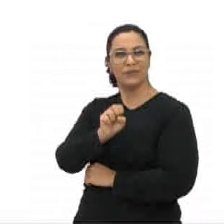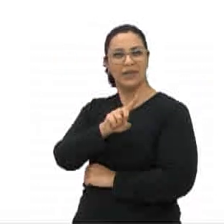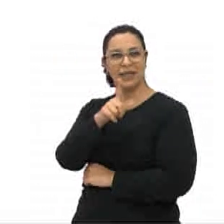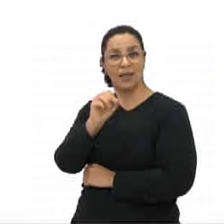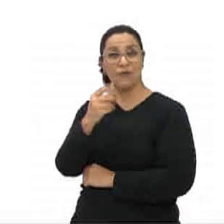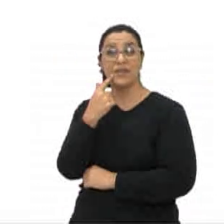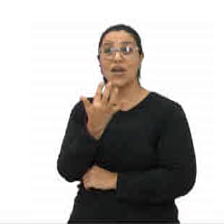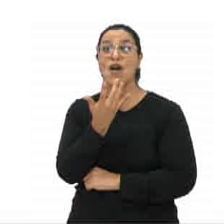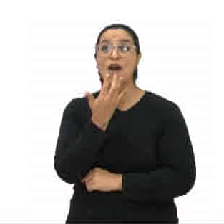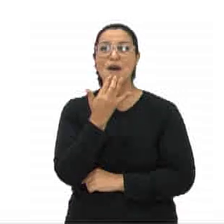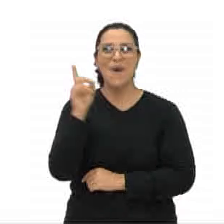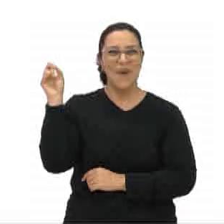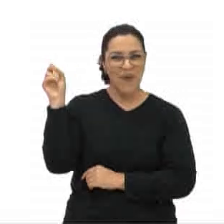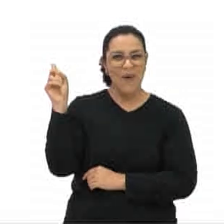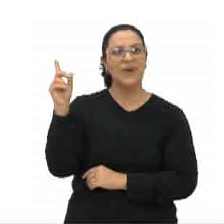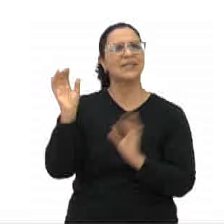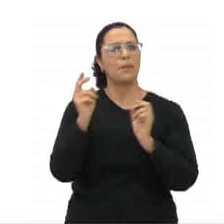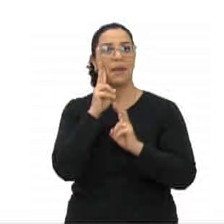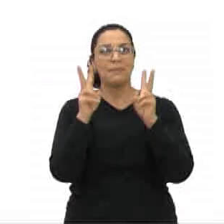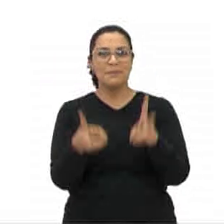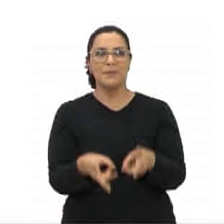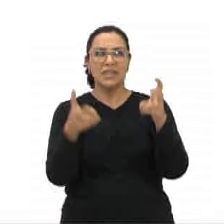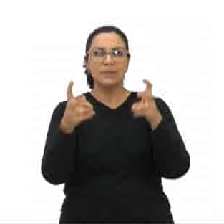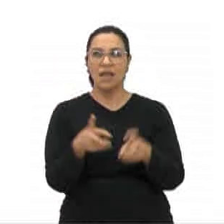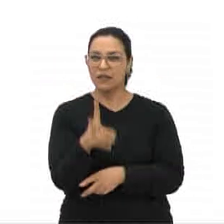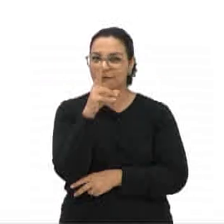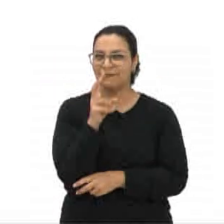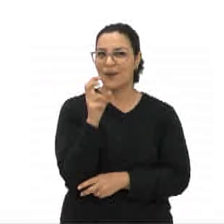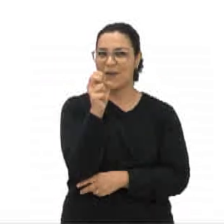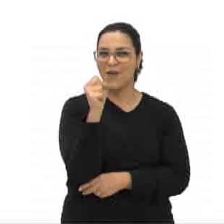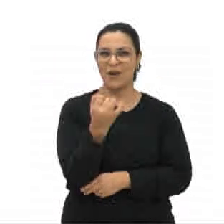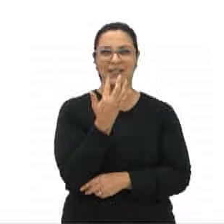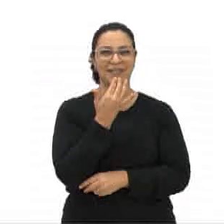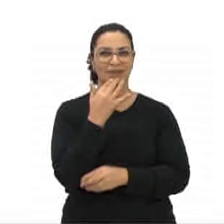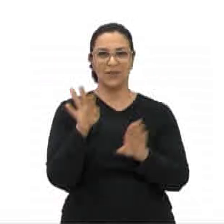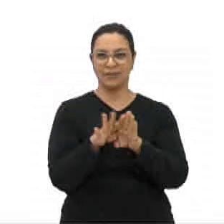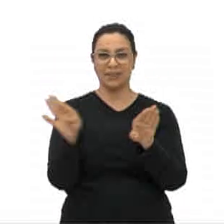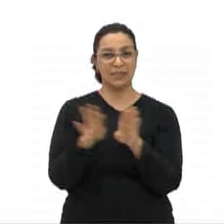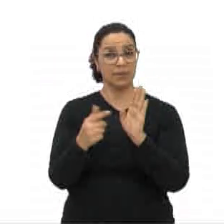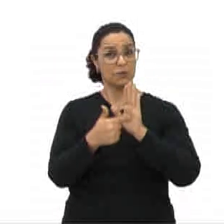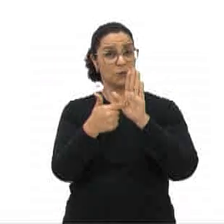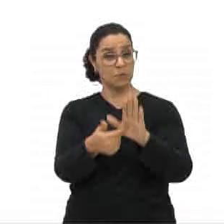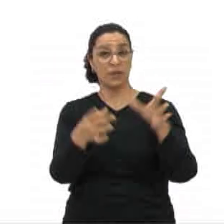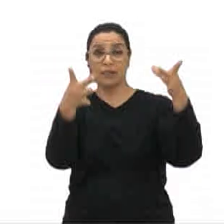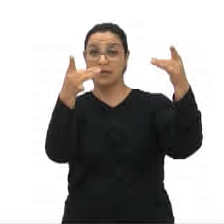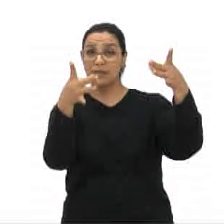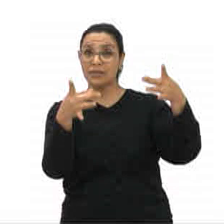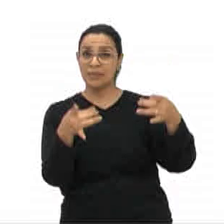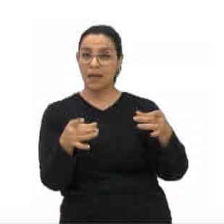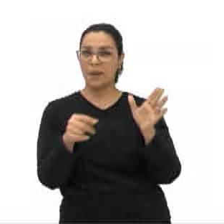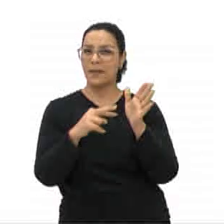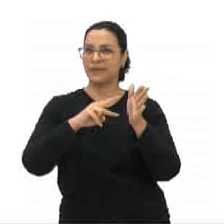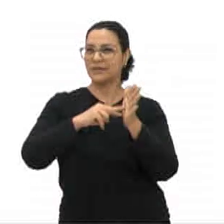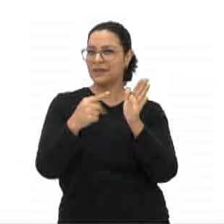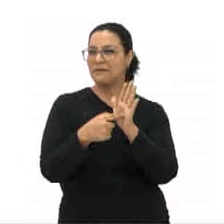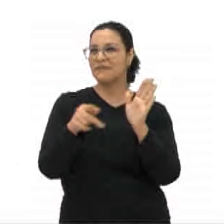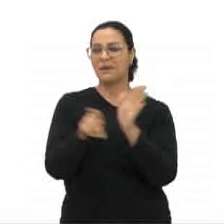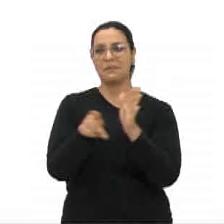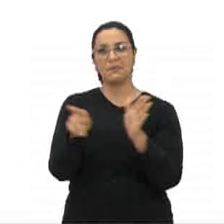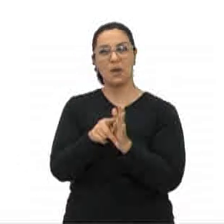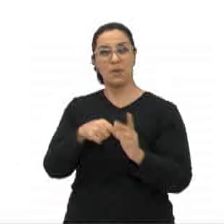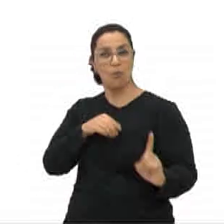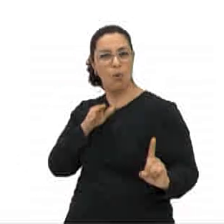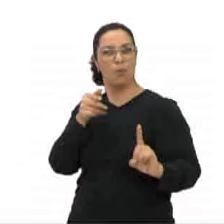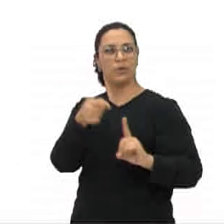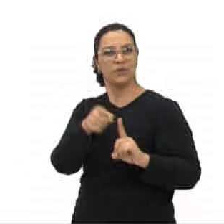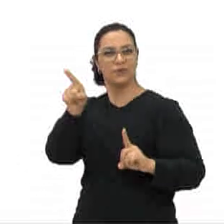relação colorística aqui, já pela cor, a intensidade da pintura já nos mostra muito claro a intencionalidade